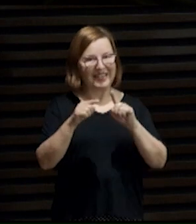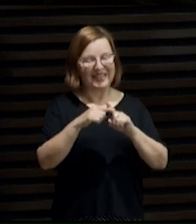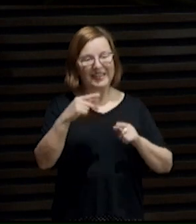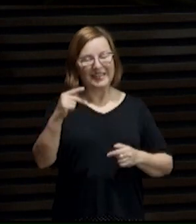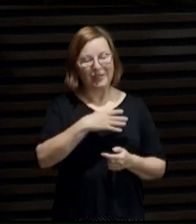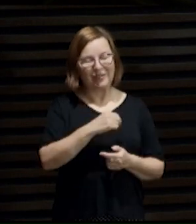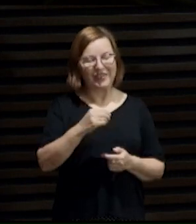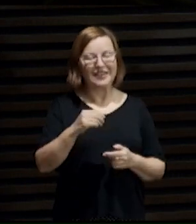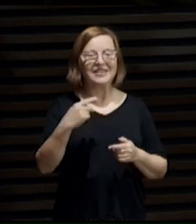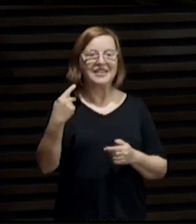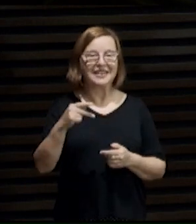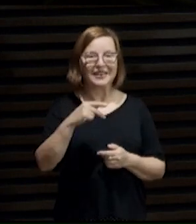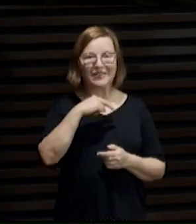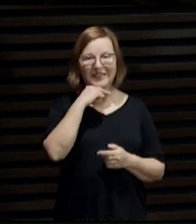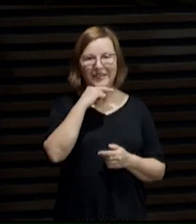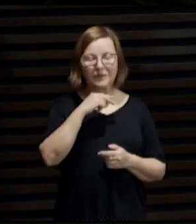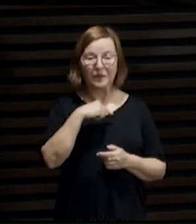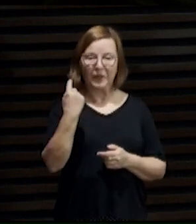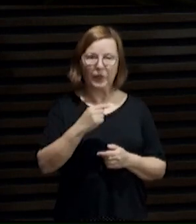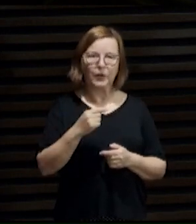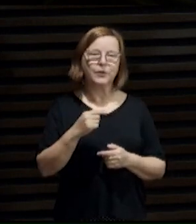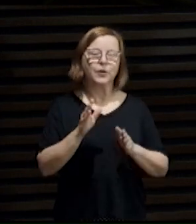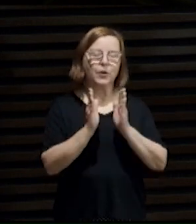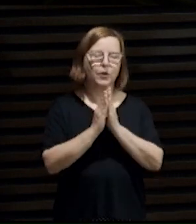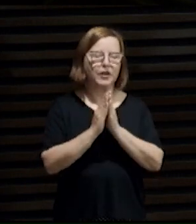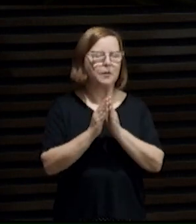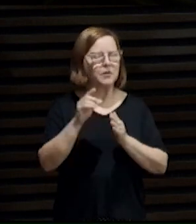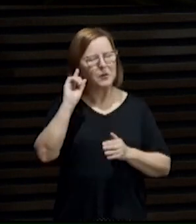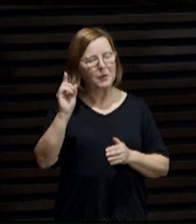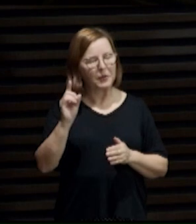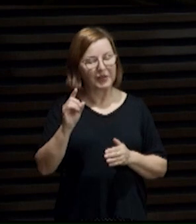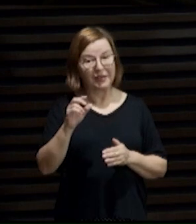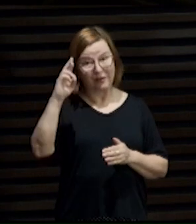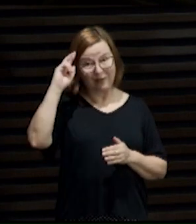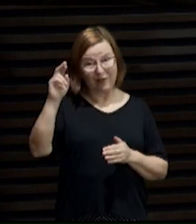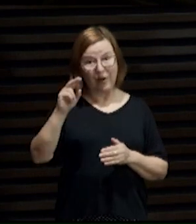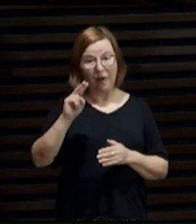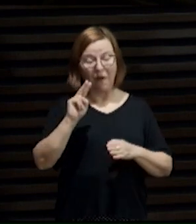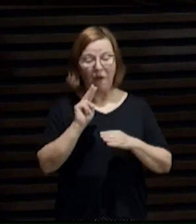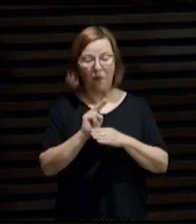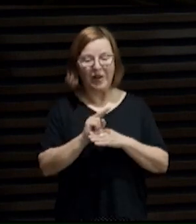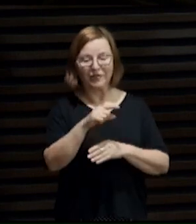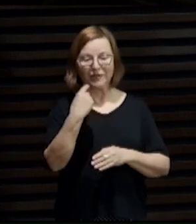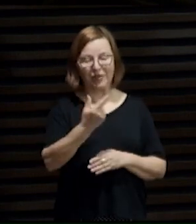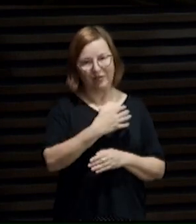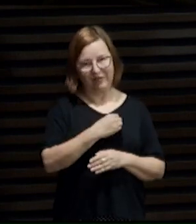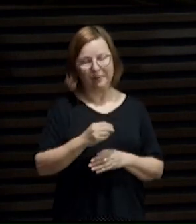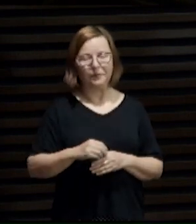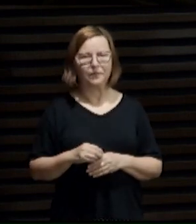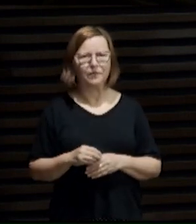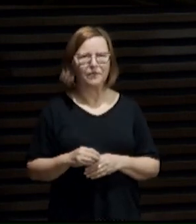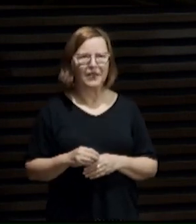Nós devemos orar para que todos os dias o Senhor guarde os nossos filhos. Irmãos, nós falamos aqui esses dias sobre